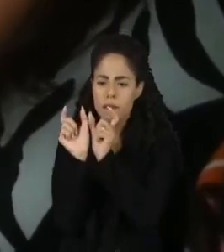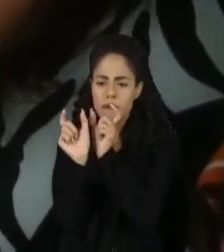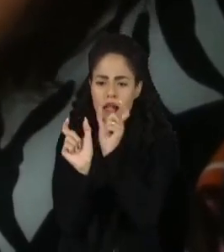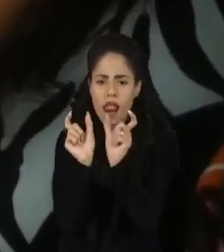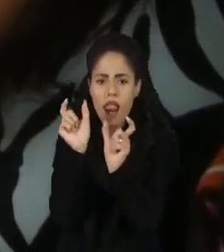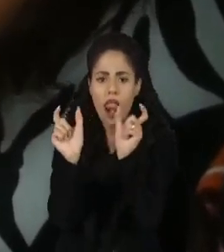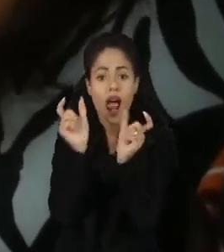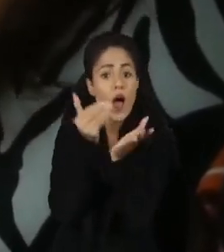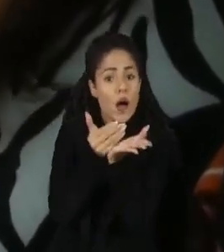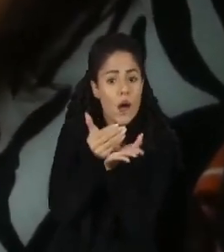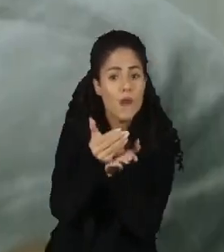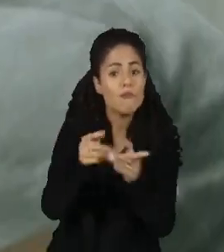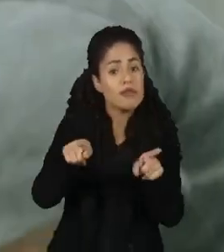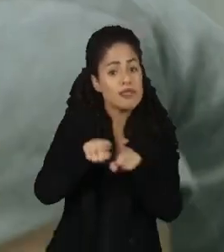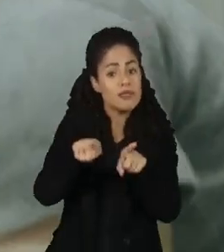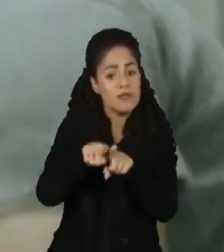palavras.